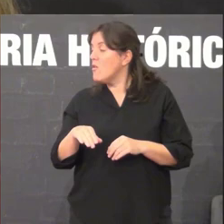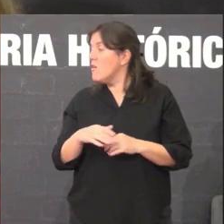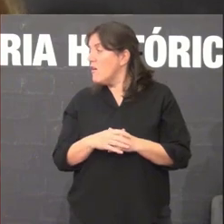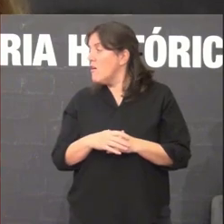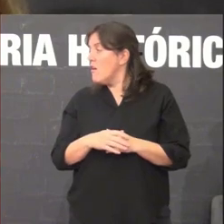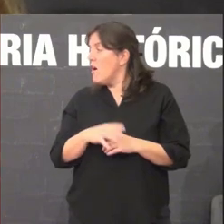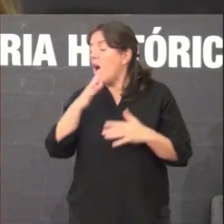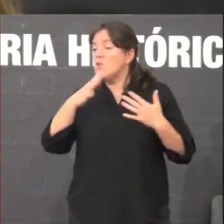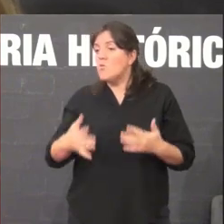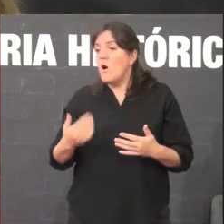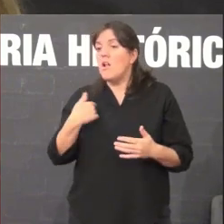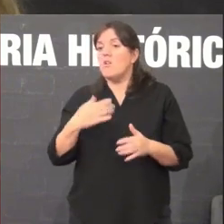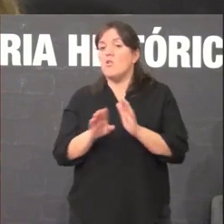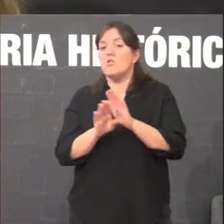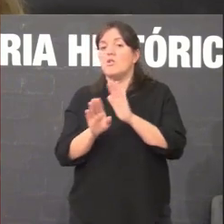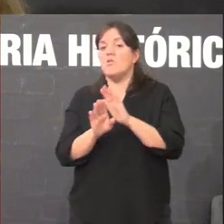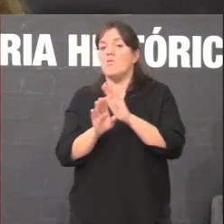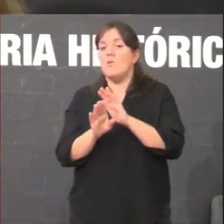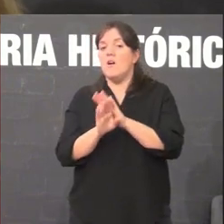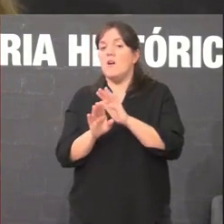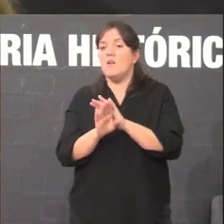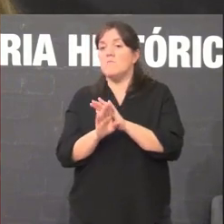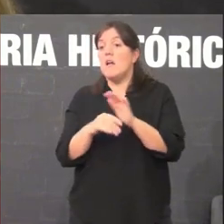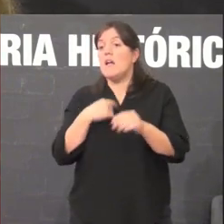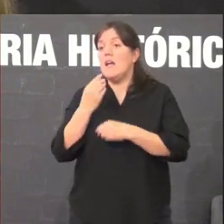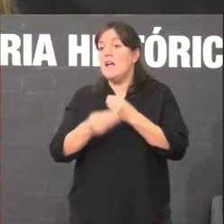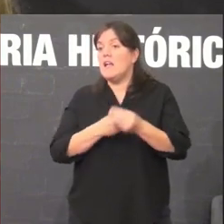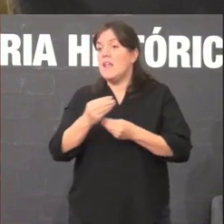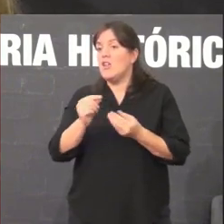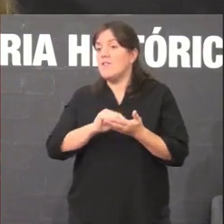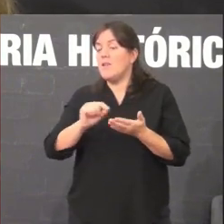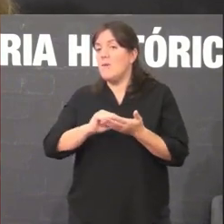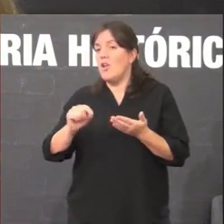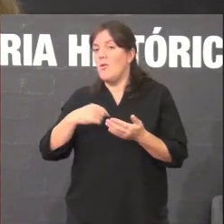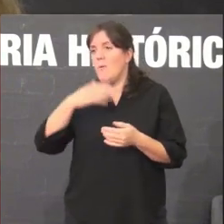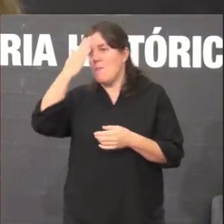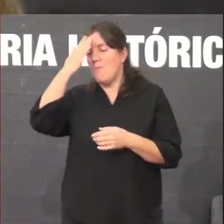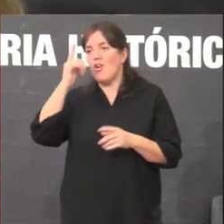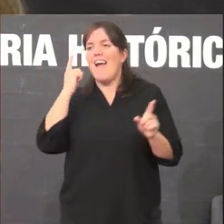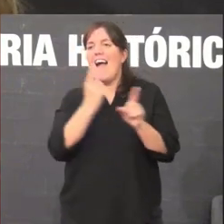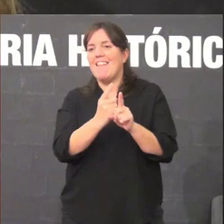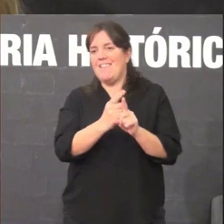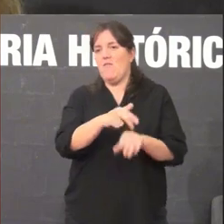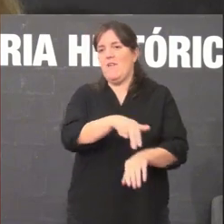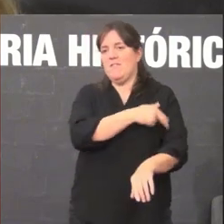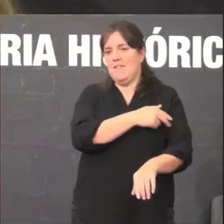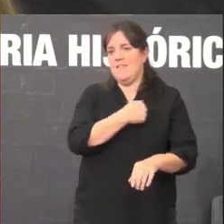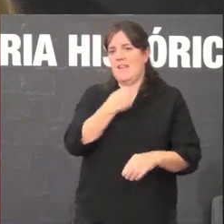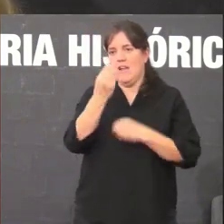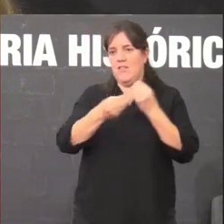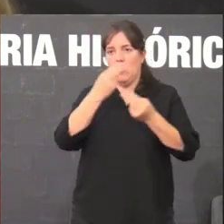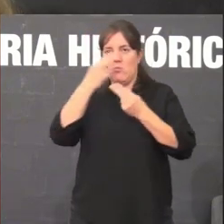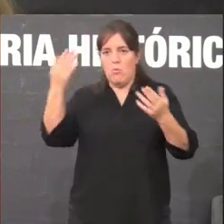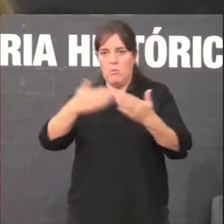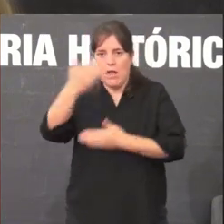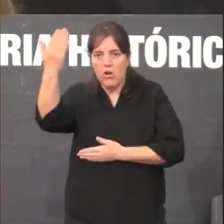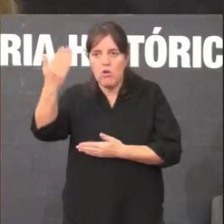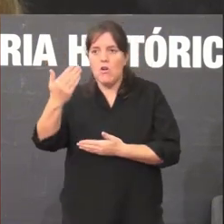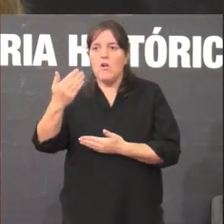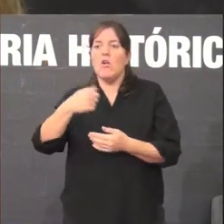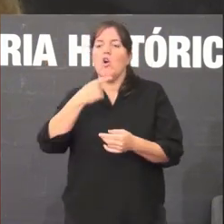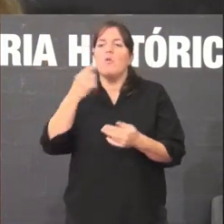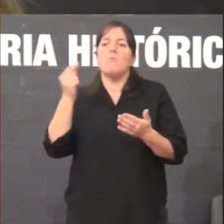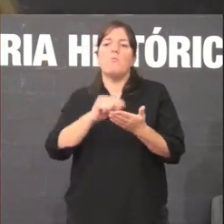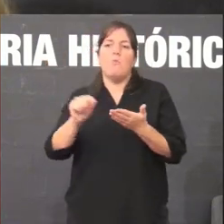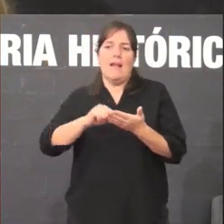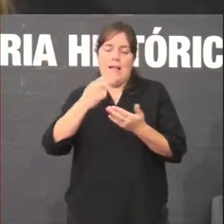associações regionais, que inscreveram a memória antifranquista no espaço público, com memoriais,